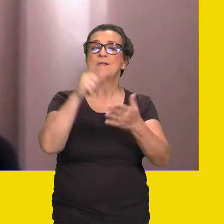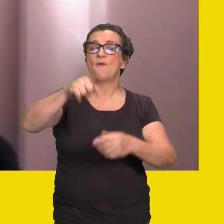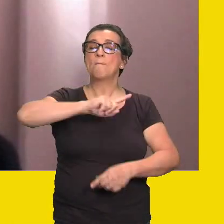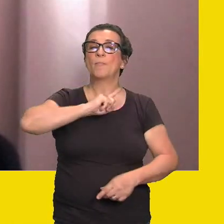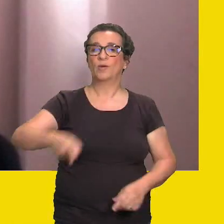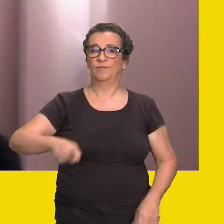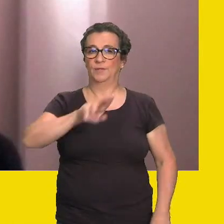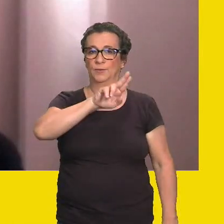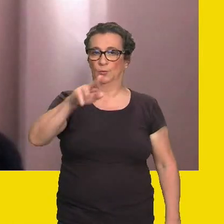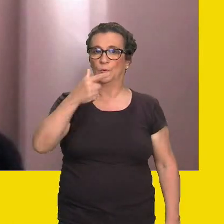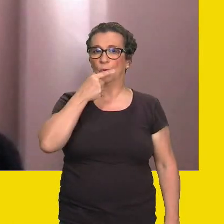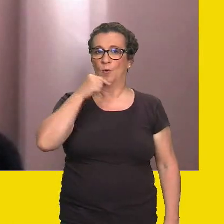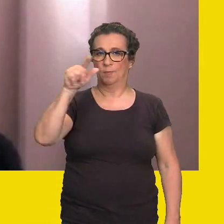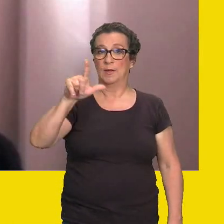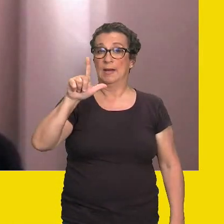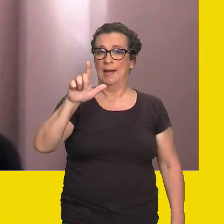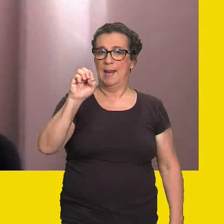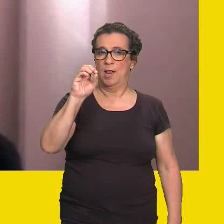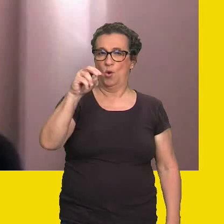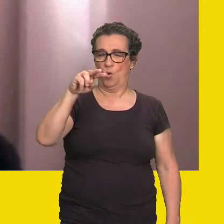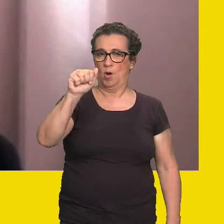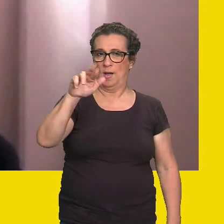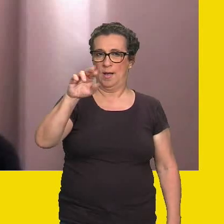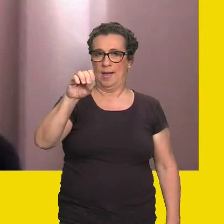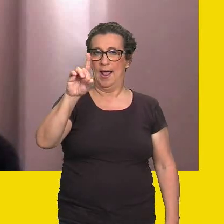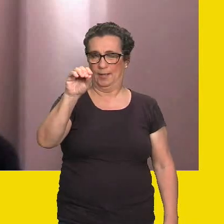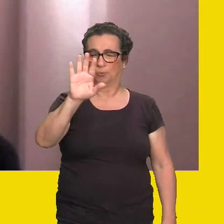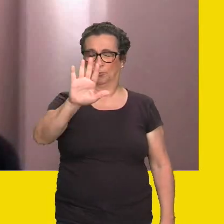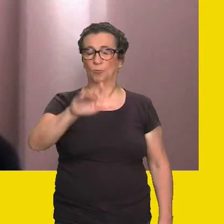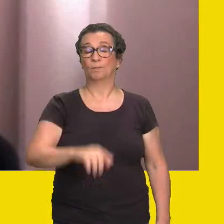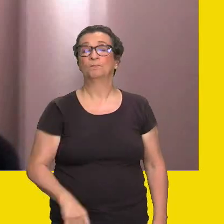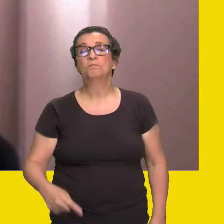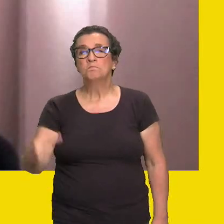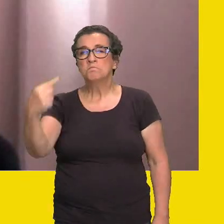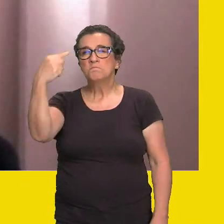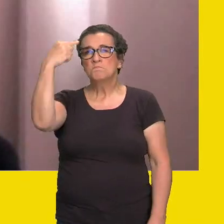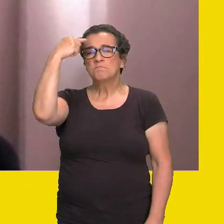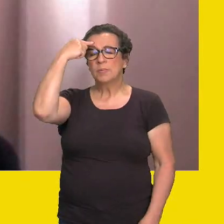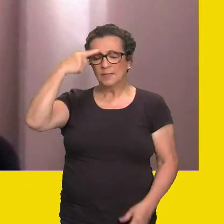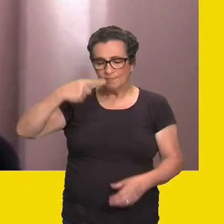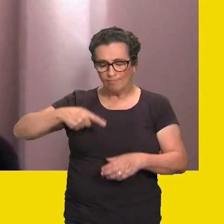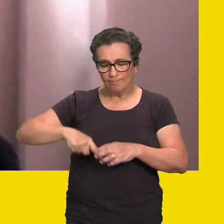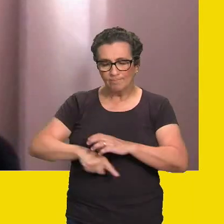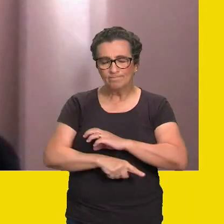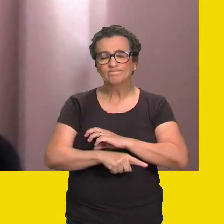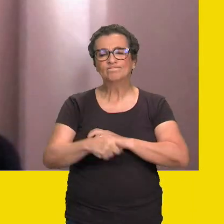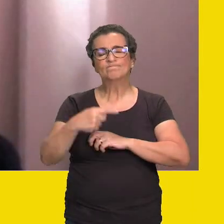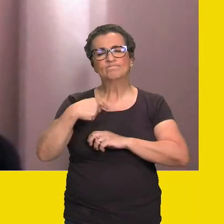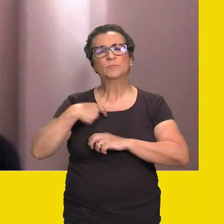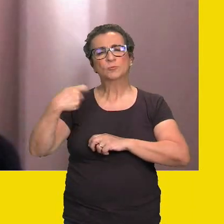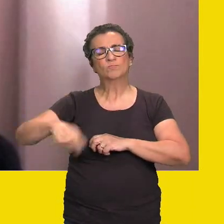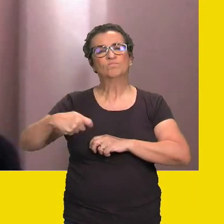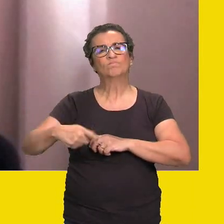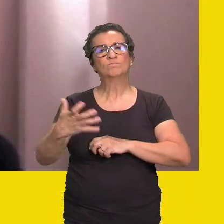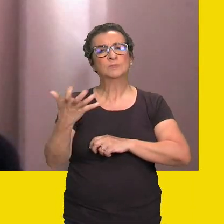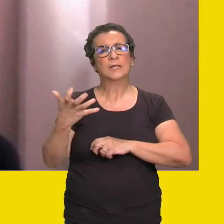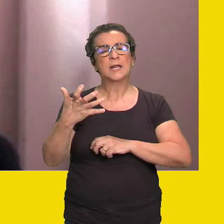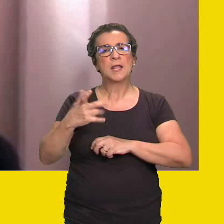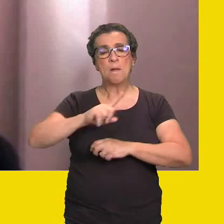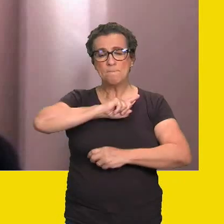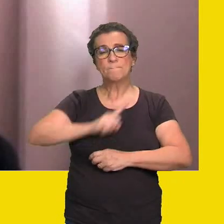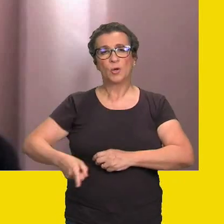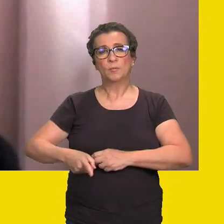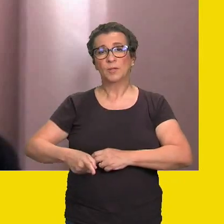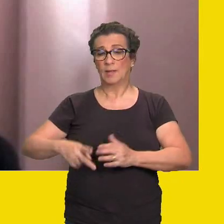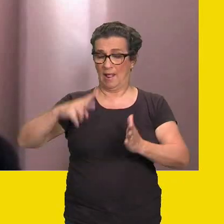Gramont. A pensar fundo na questão, eu diria que ler devia ser proibido. Afinal de contas,